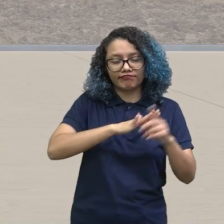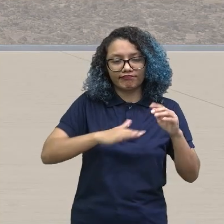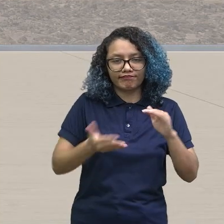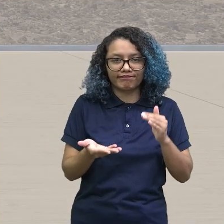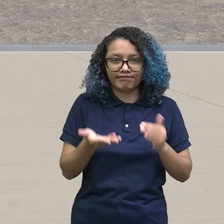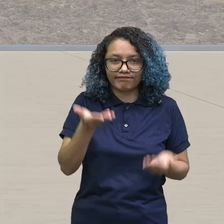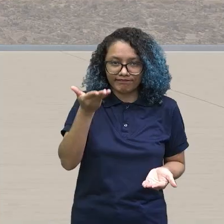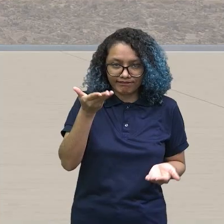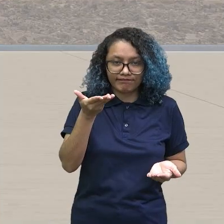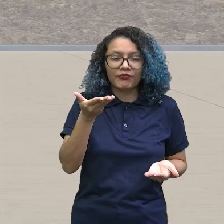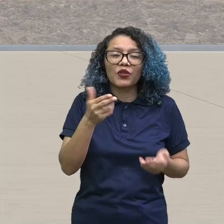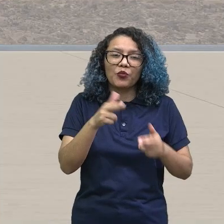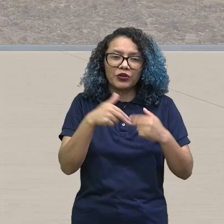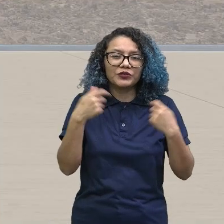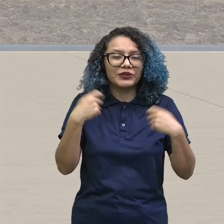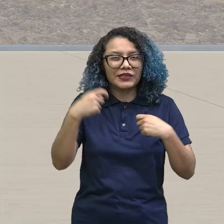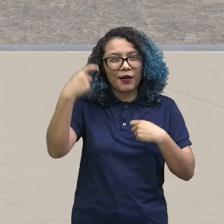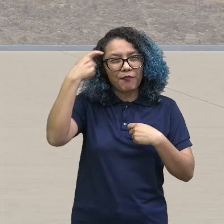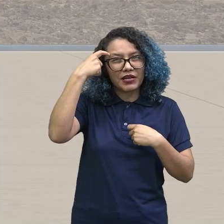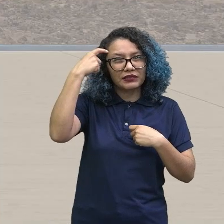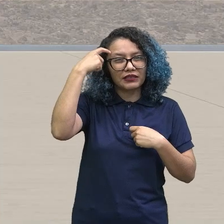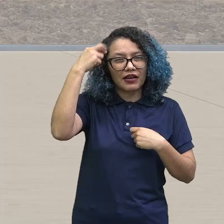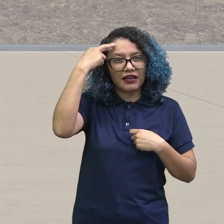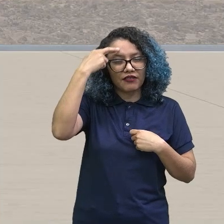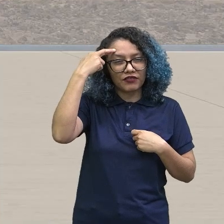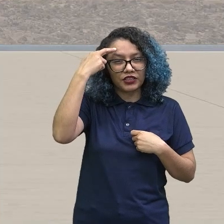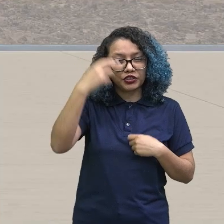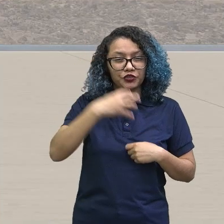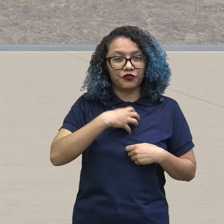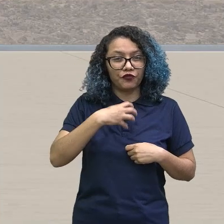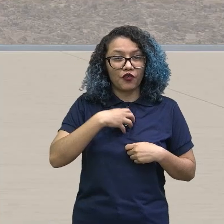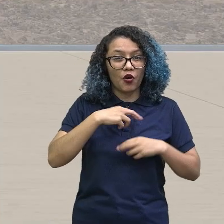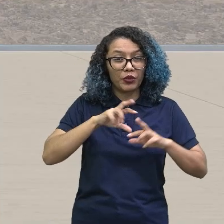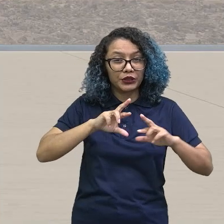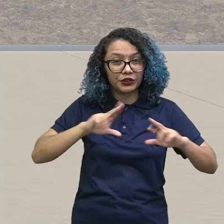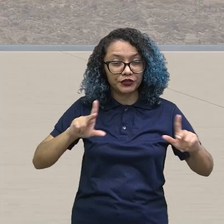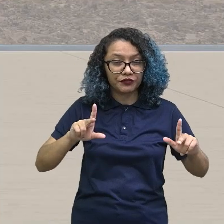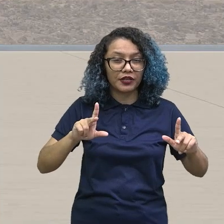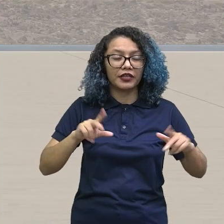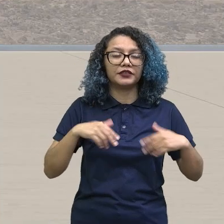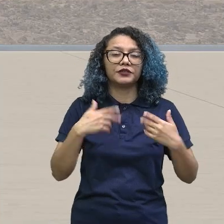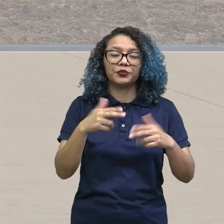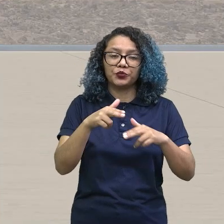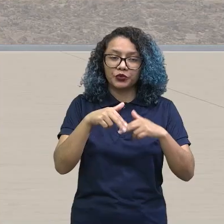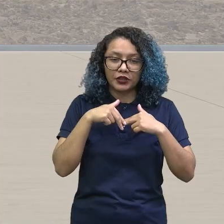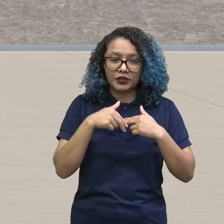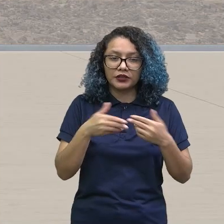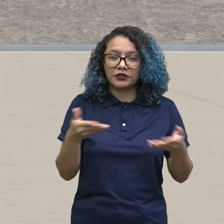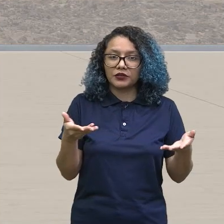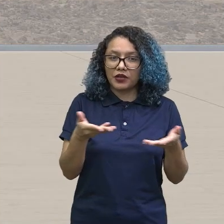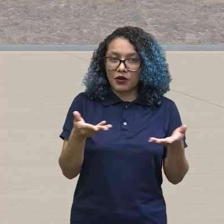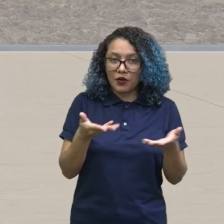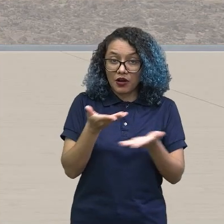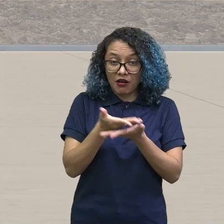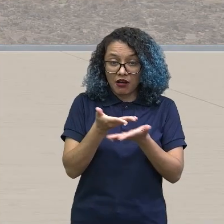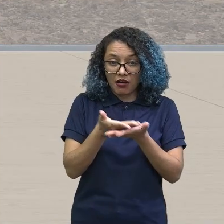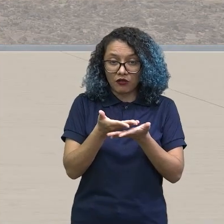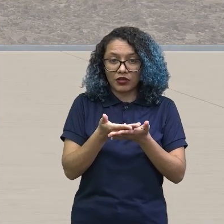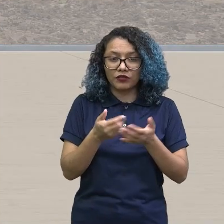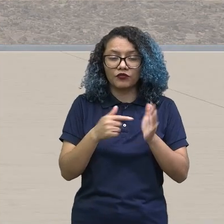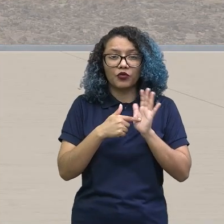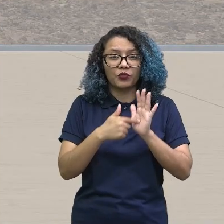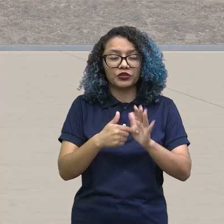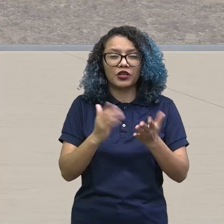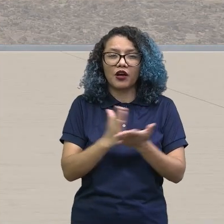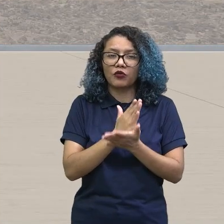repensar nessas formas, né? Então, para repensar nessas formas, na aula de hoje, a gente vai trazer algumas formas